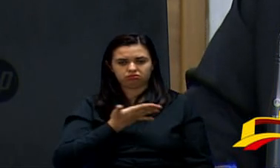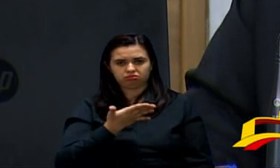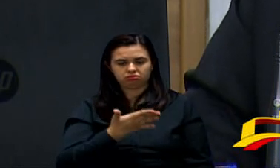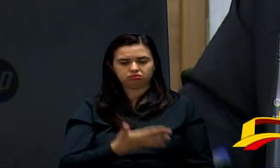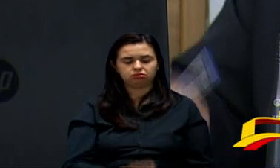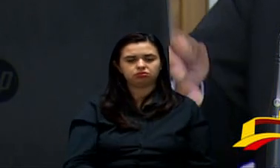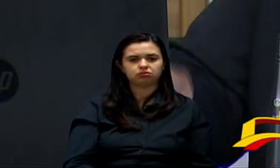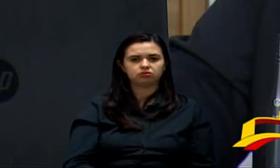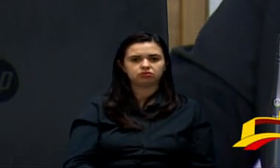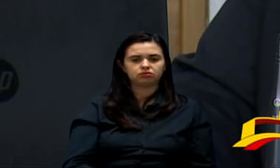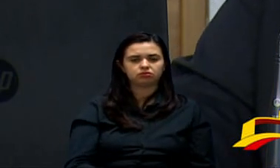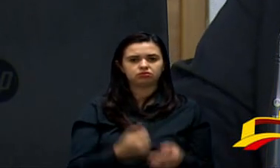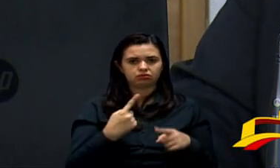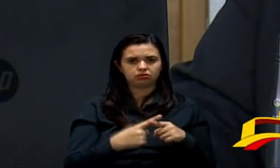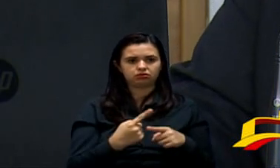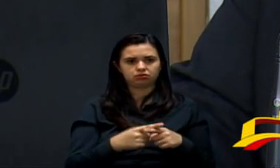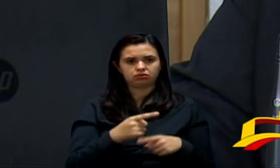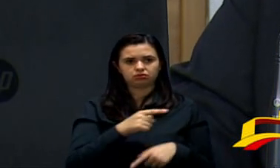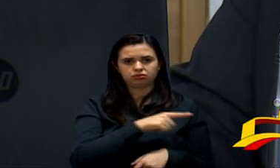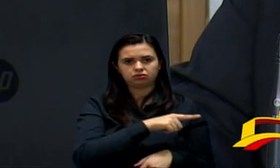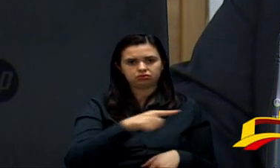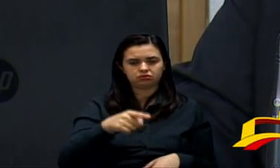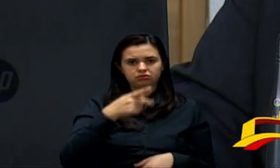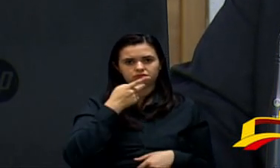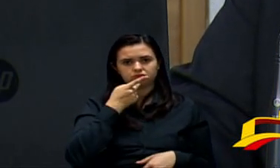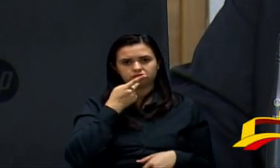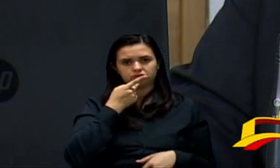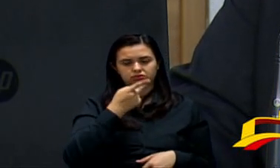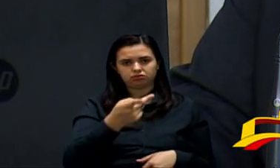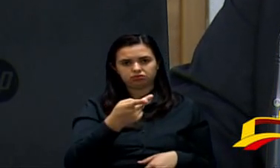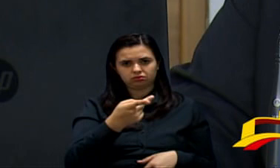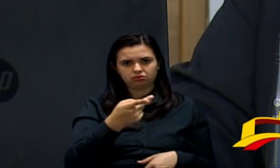pela fala que todo mundo deveria ser direito...